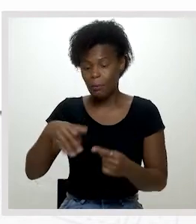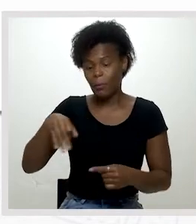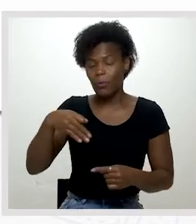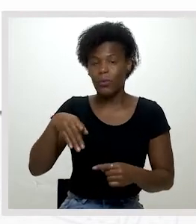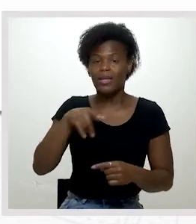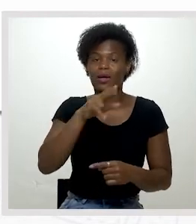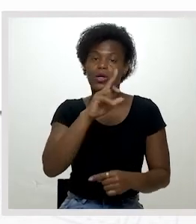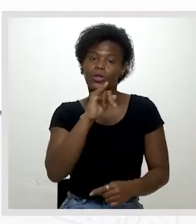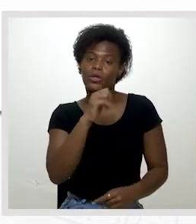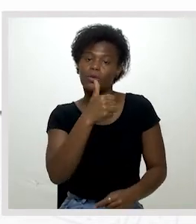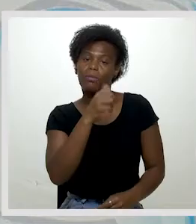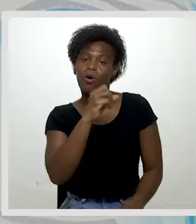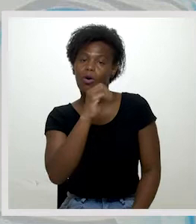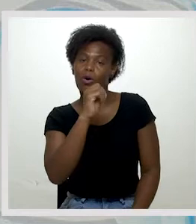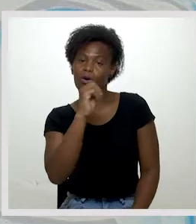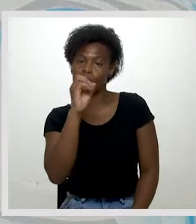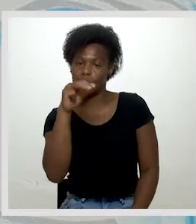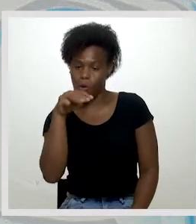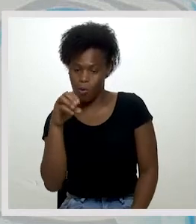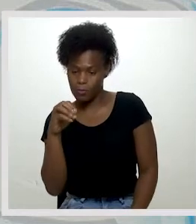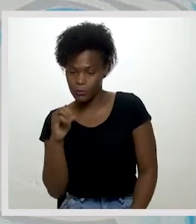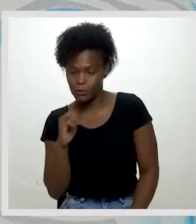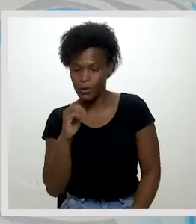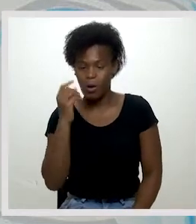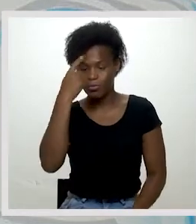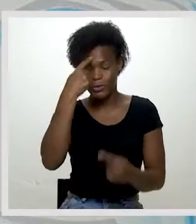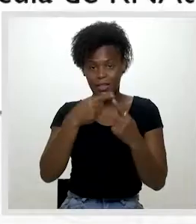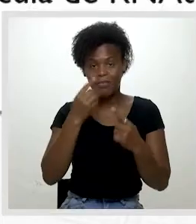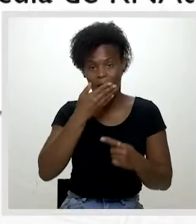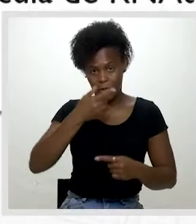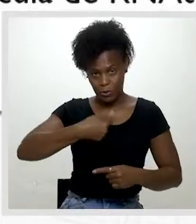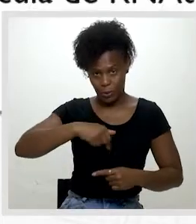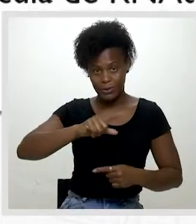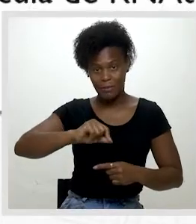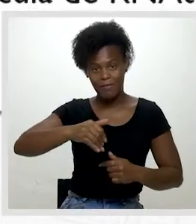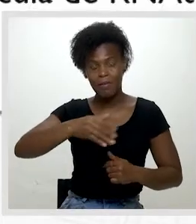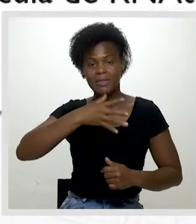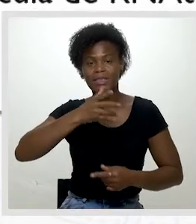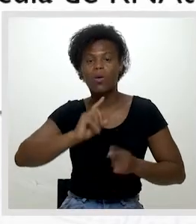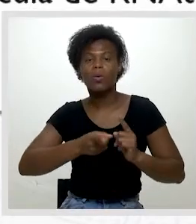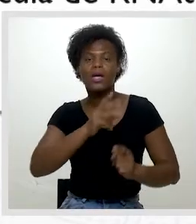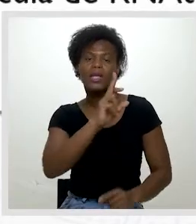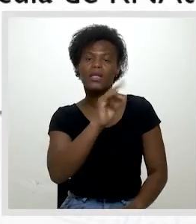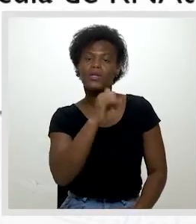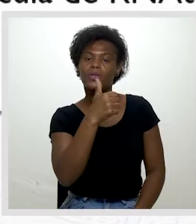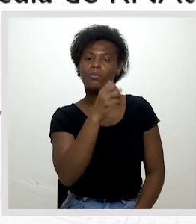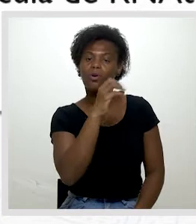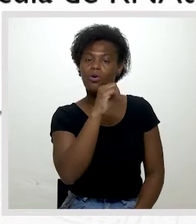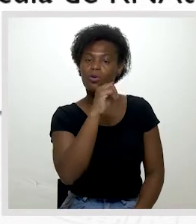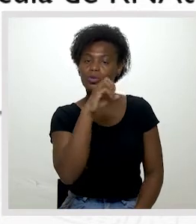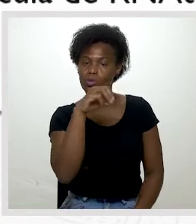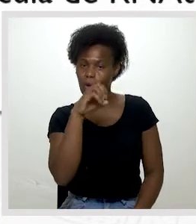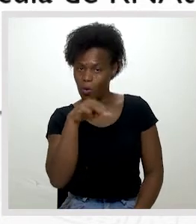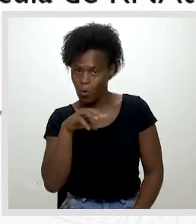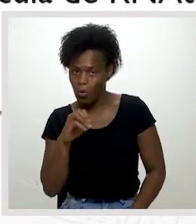seja, nos ribossomas. E como objetivo da nossa aula, iremos também definir o ribossoma, descrever o